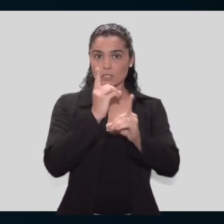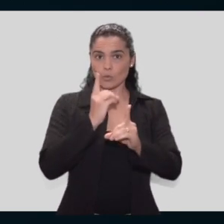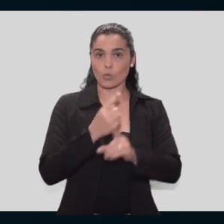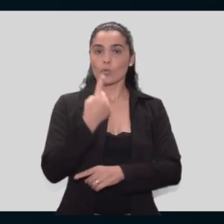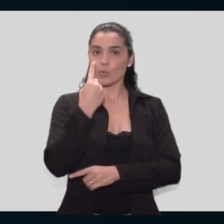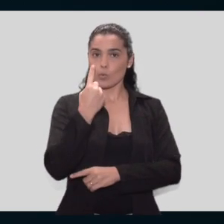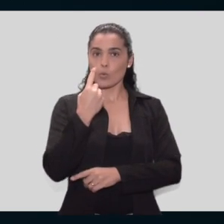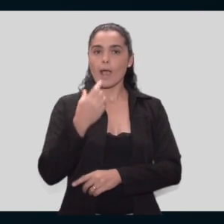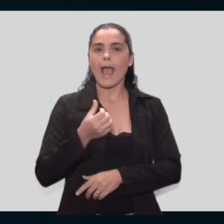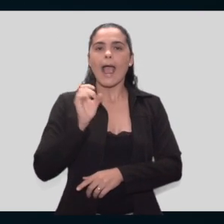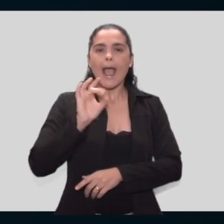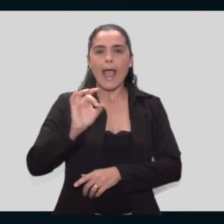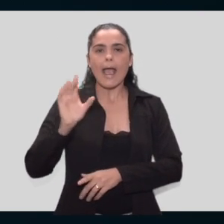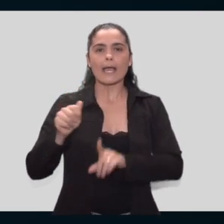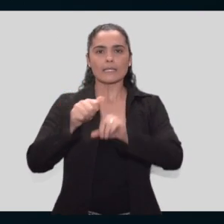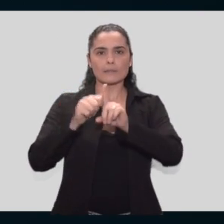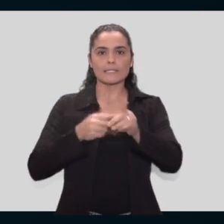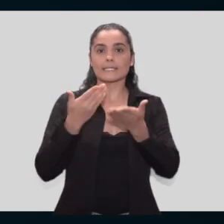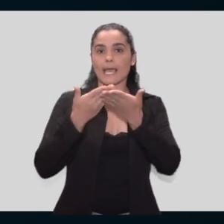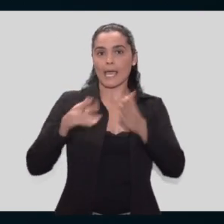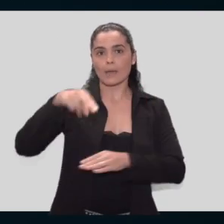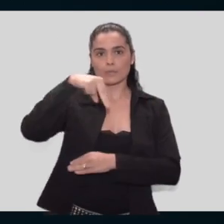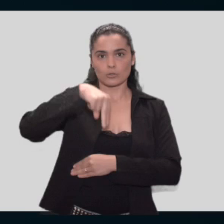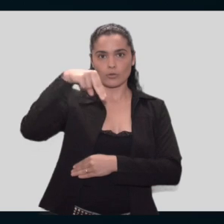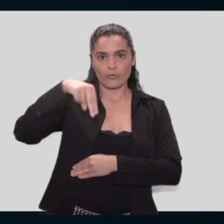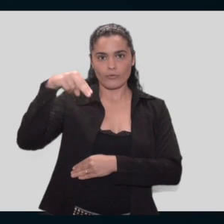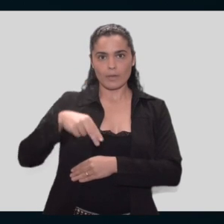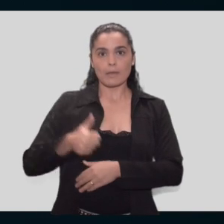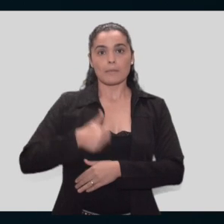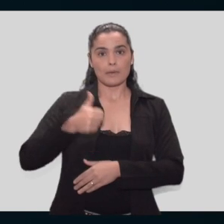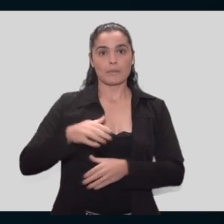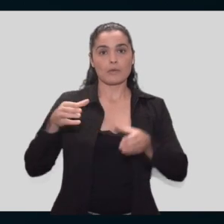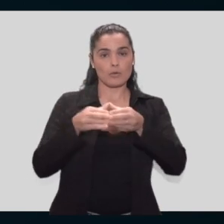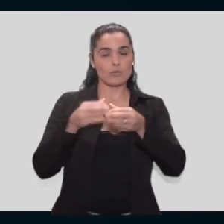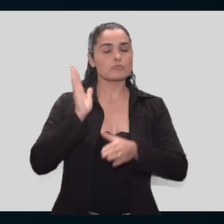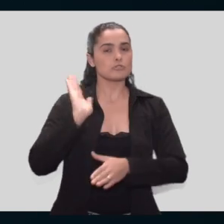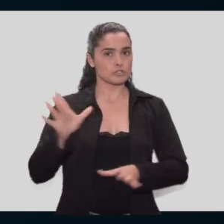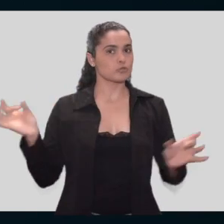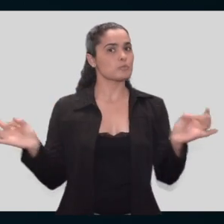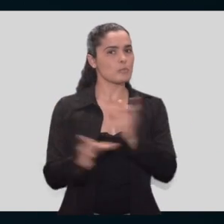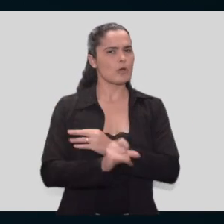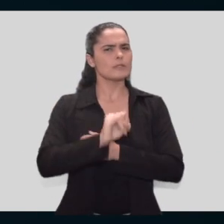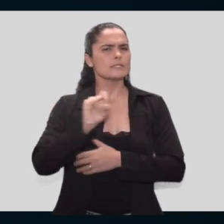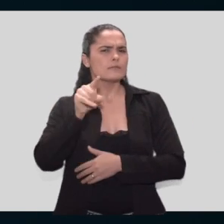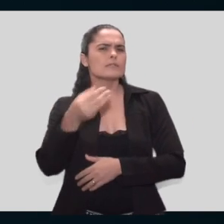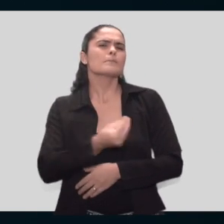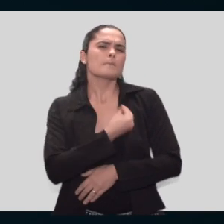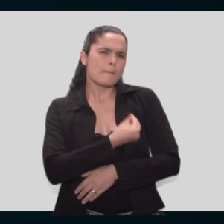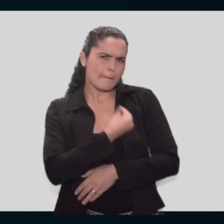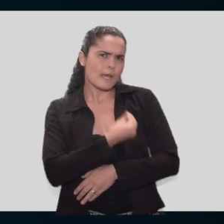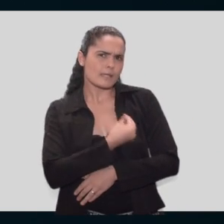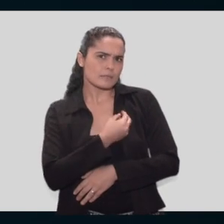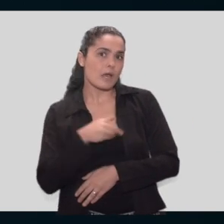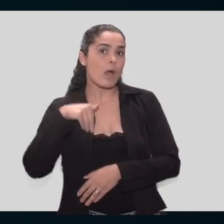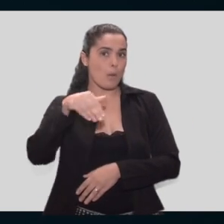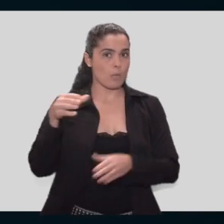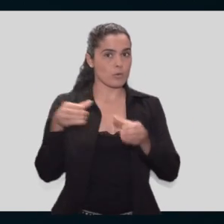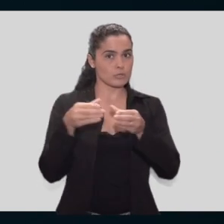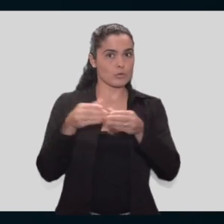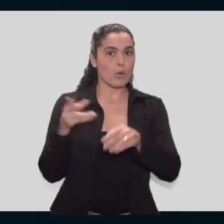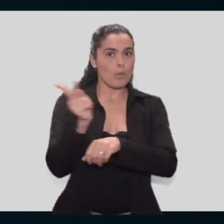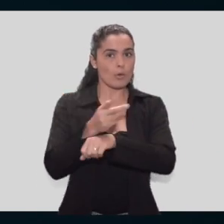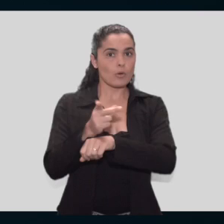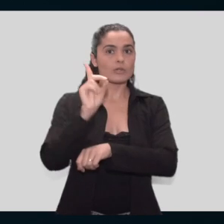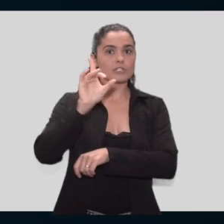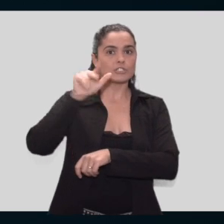encontros, sendo um por mês, finalizando no mês de novembro. A primeira turma já está completa, então caso você queira participar da